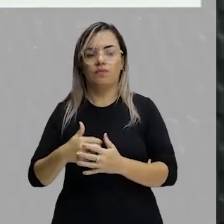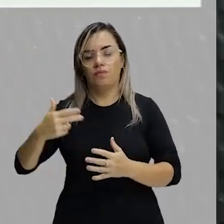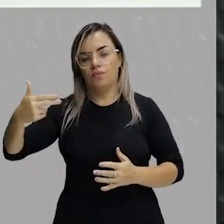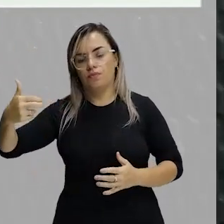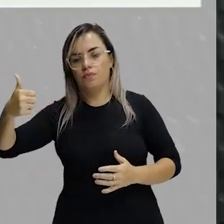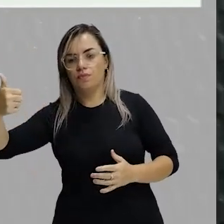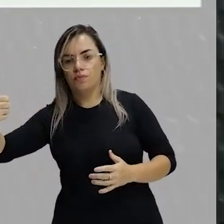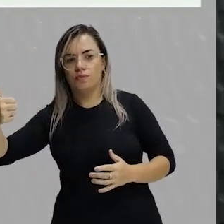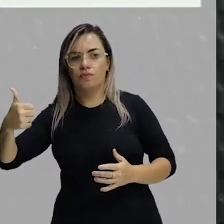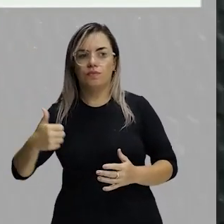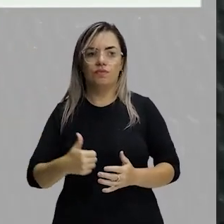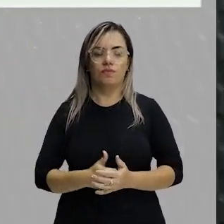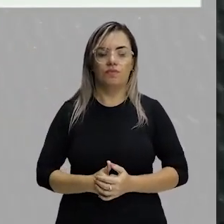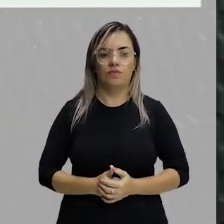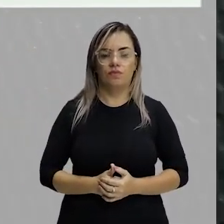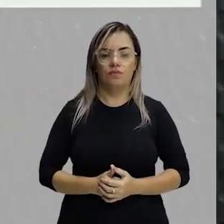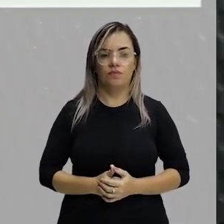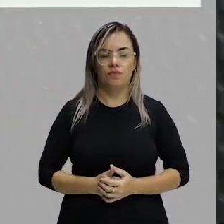Igual a 1.